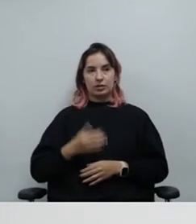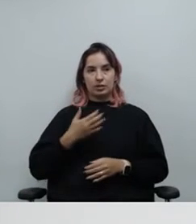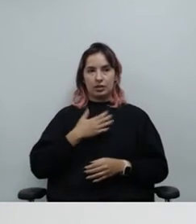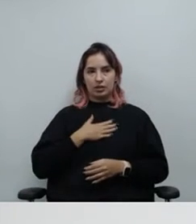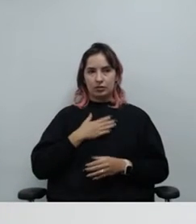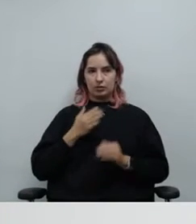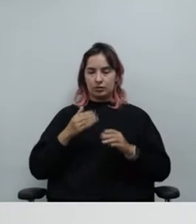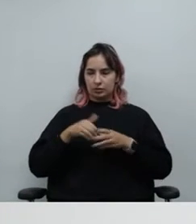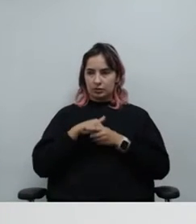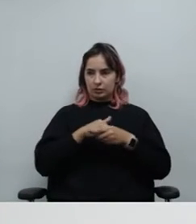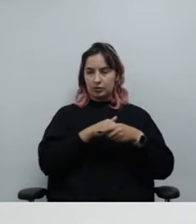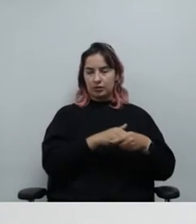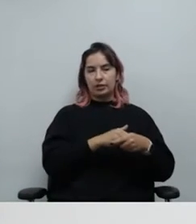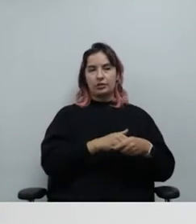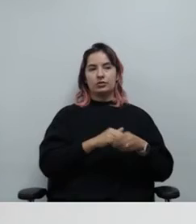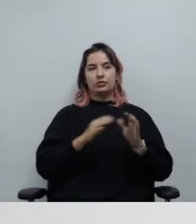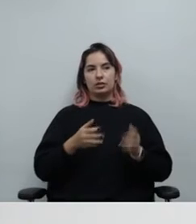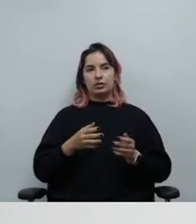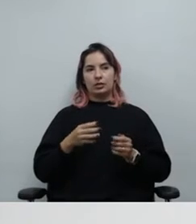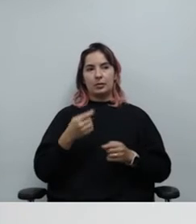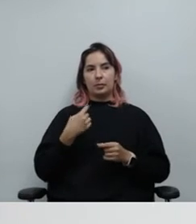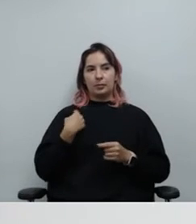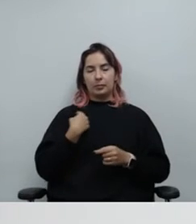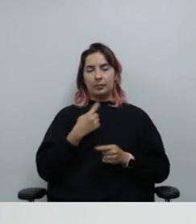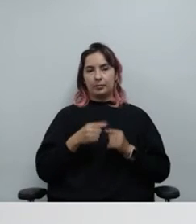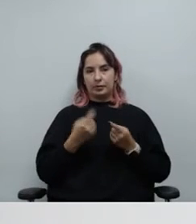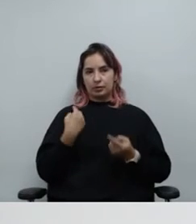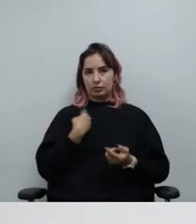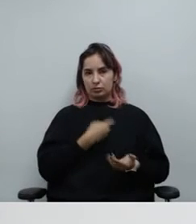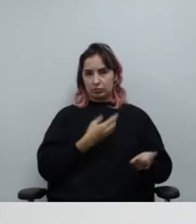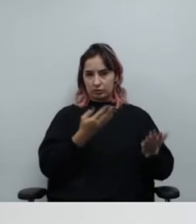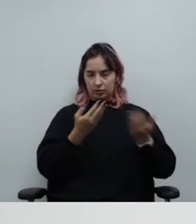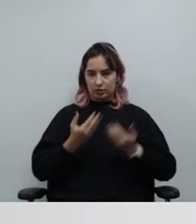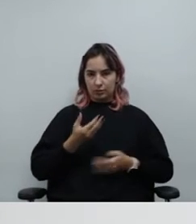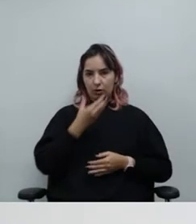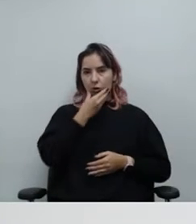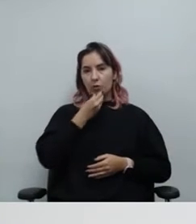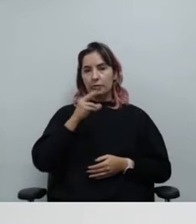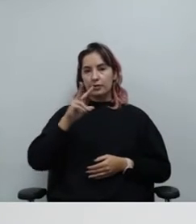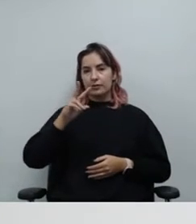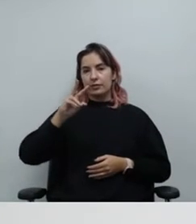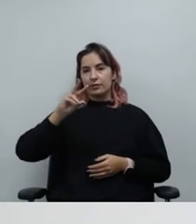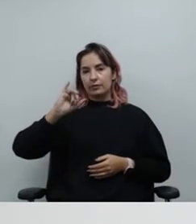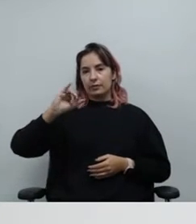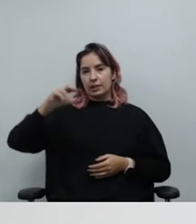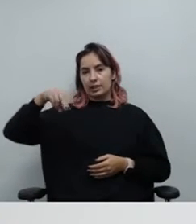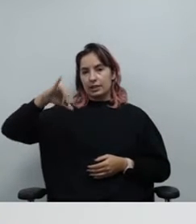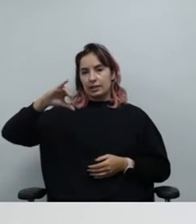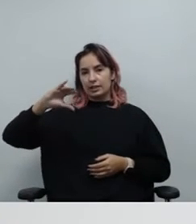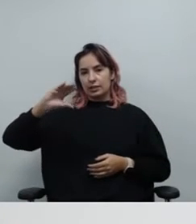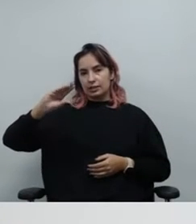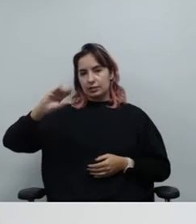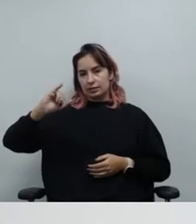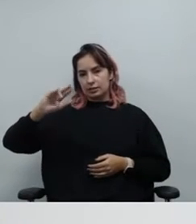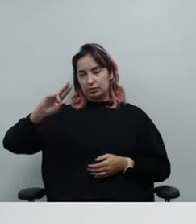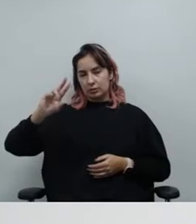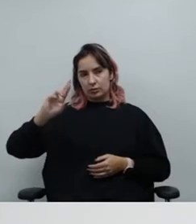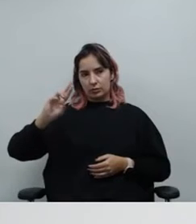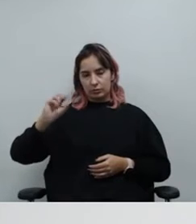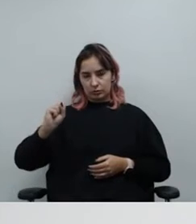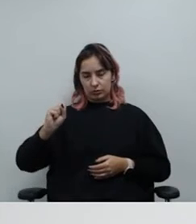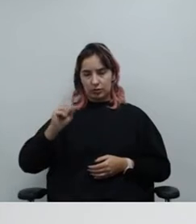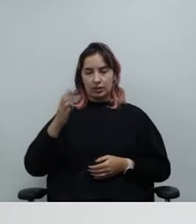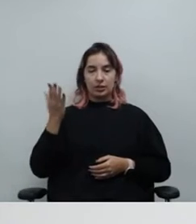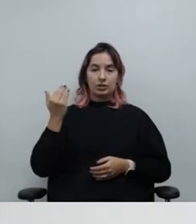o Marcelo, mas agora a gente vai receber aqui o defensor público Vinícius Conceição Silva Silva, Vinícius que foi coordenador